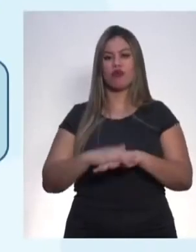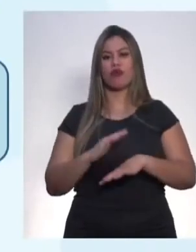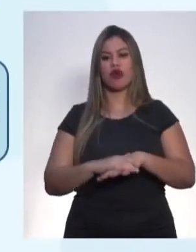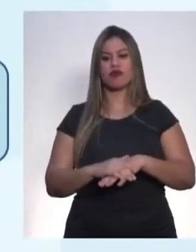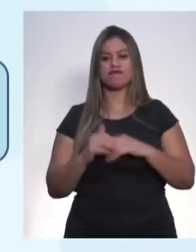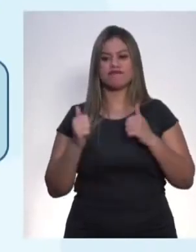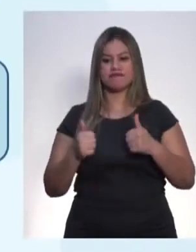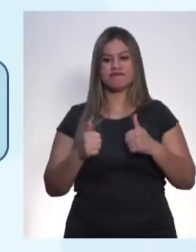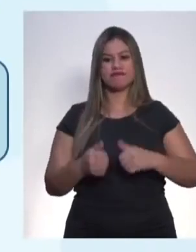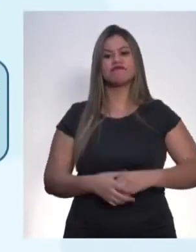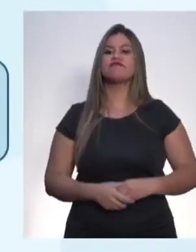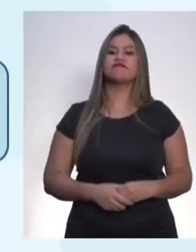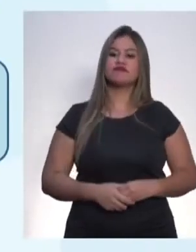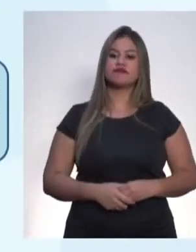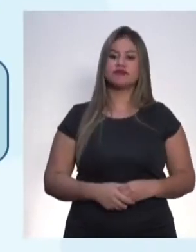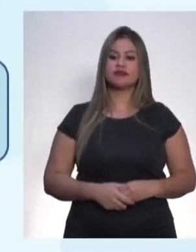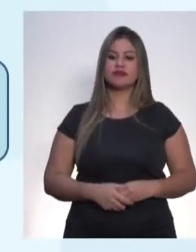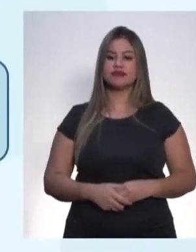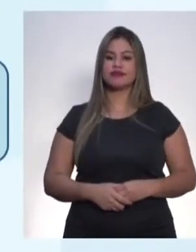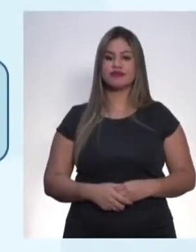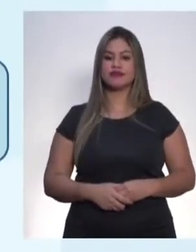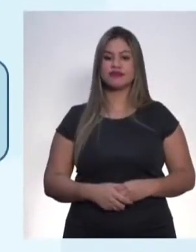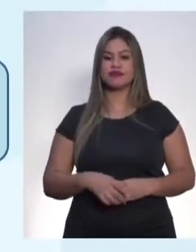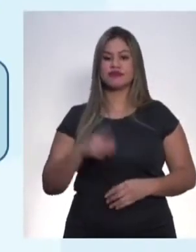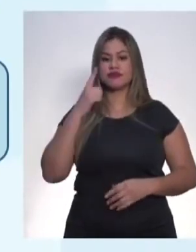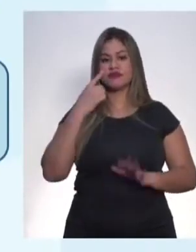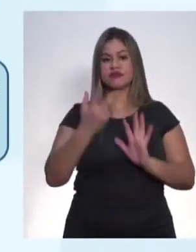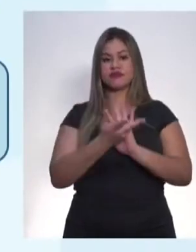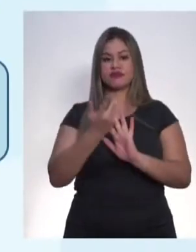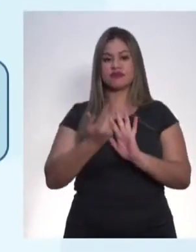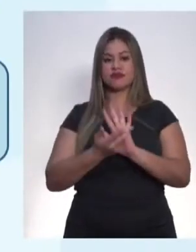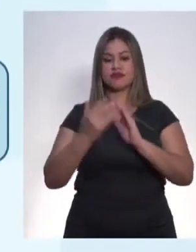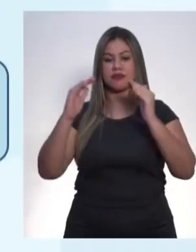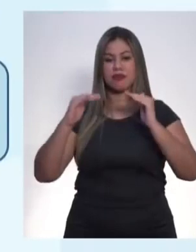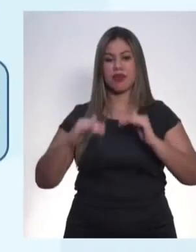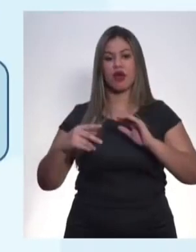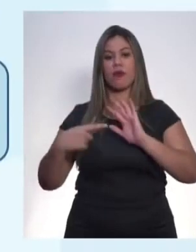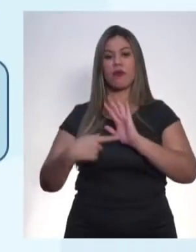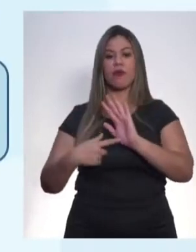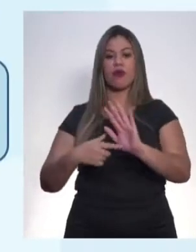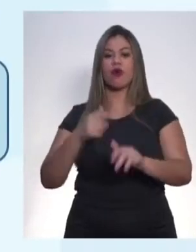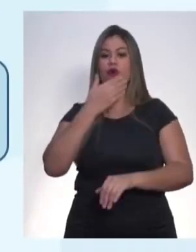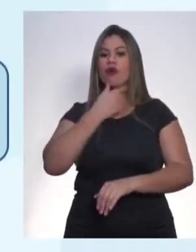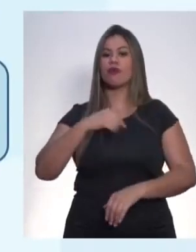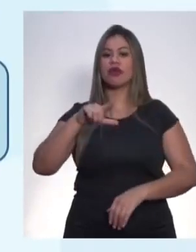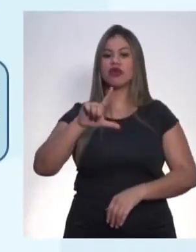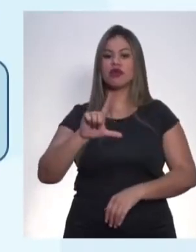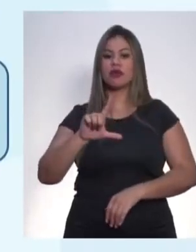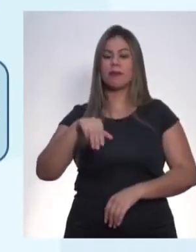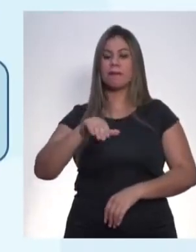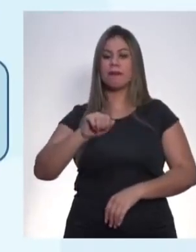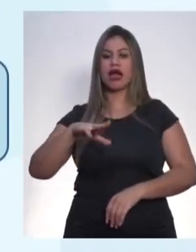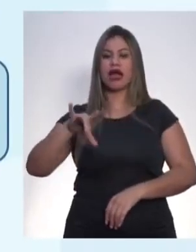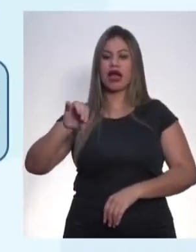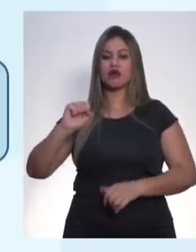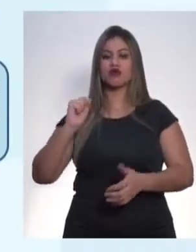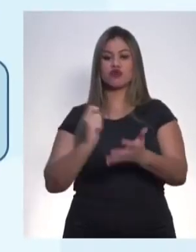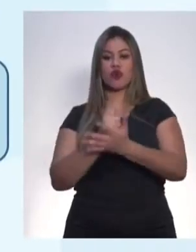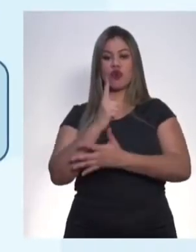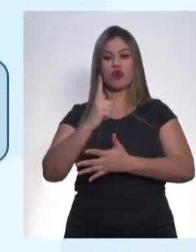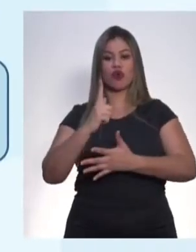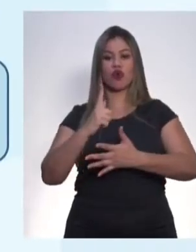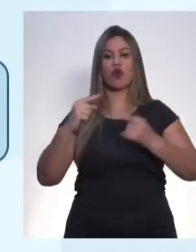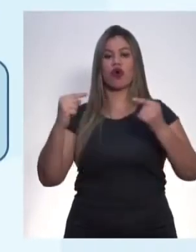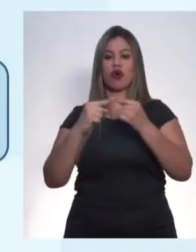esse exercício, tá bom? A figura a seguir mostra um lote que Marcos comprou, cuja medida da área é